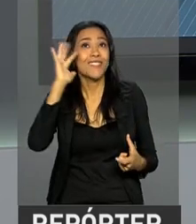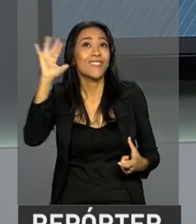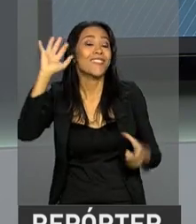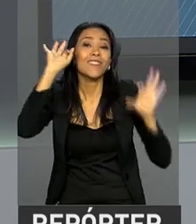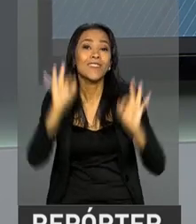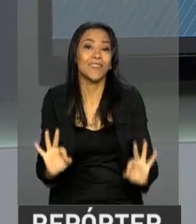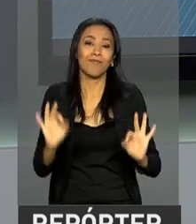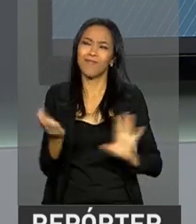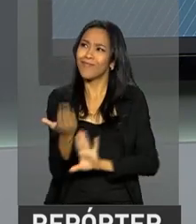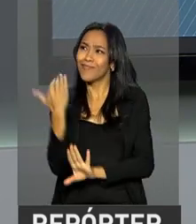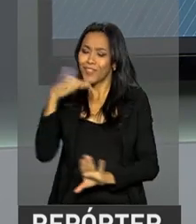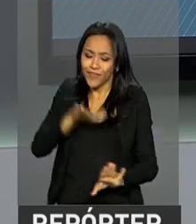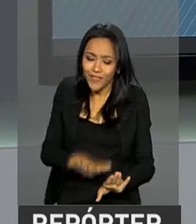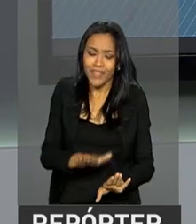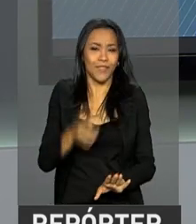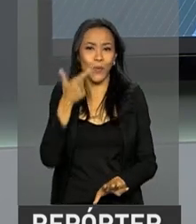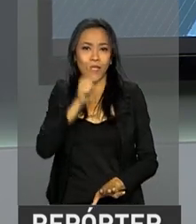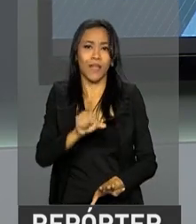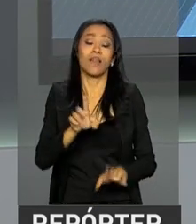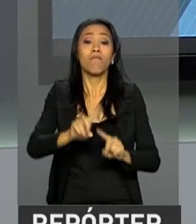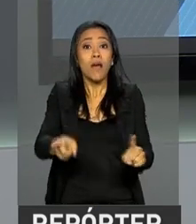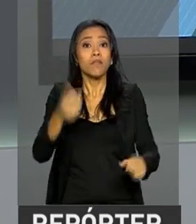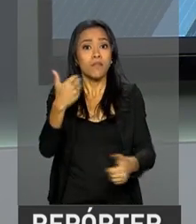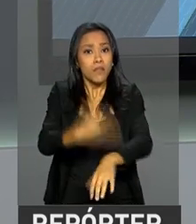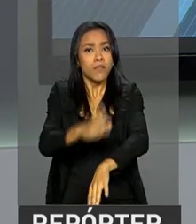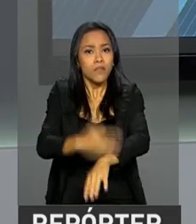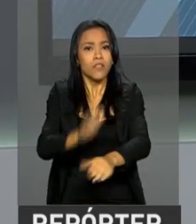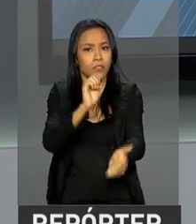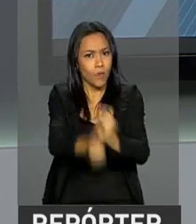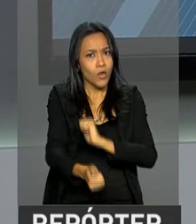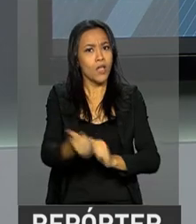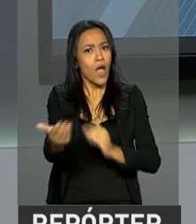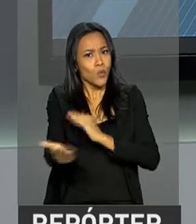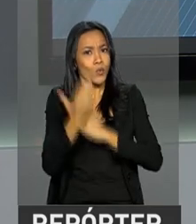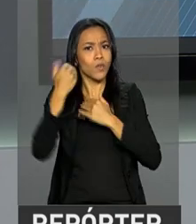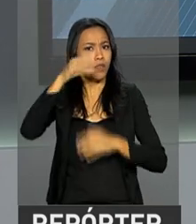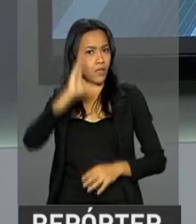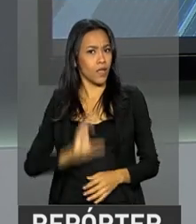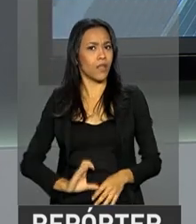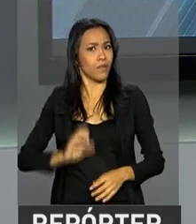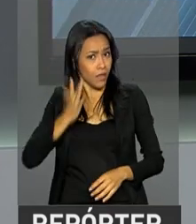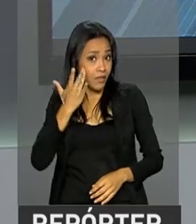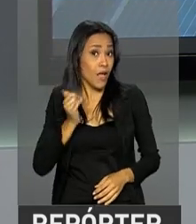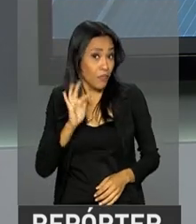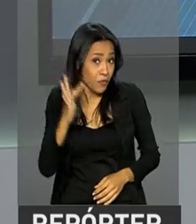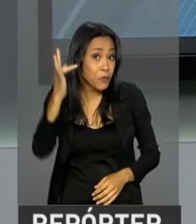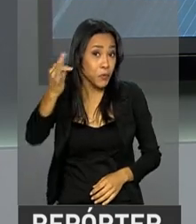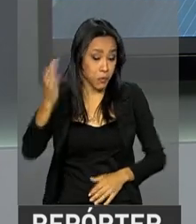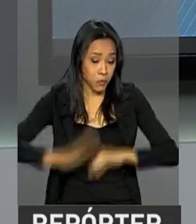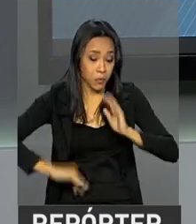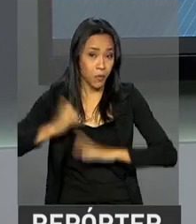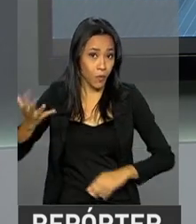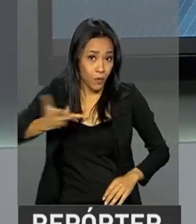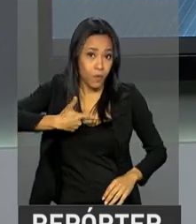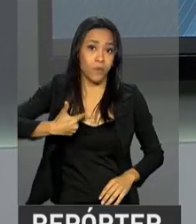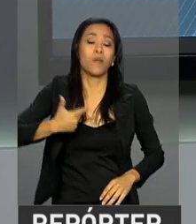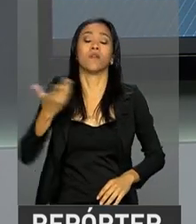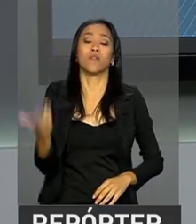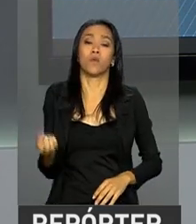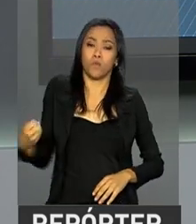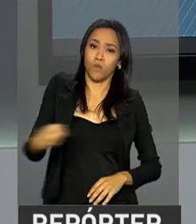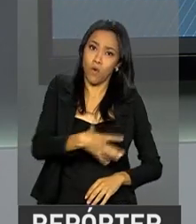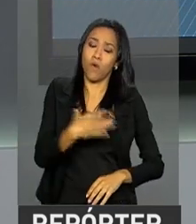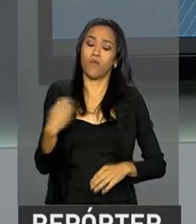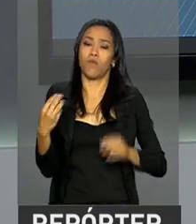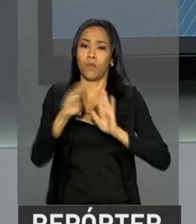de infância mas a prática do esporte ajuda a formar cidadãos e quem sabe futuros craques um novo programa do ministério do esporte